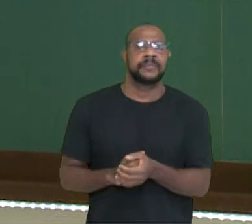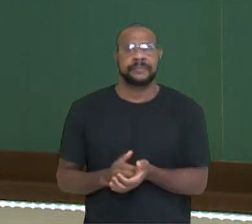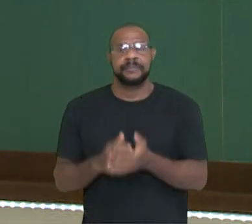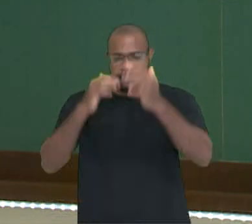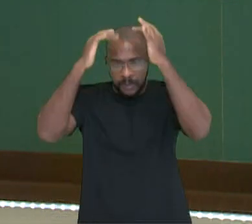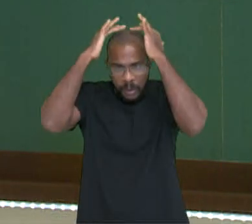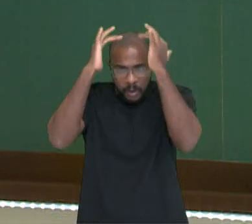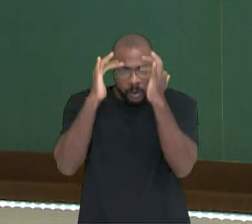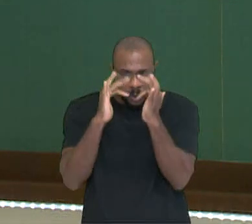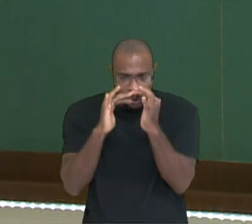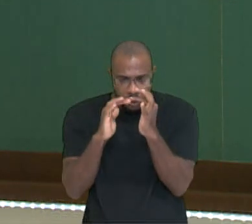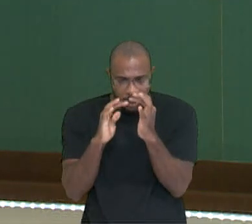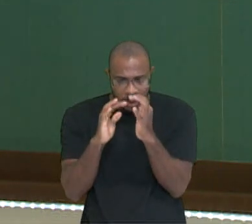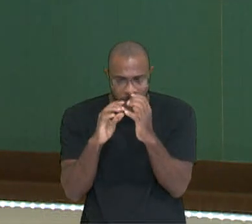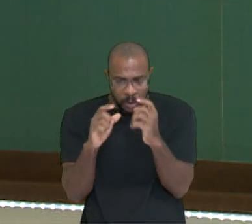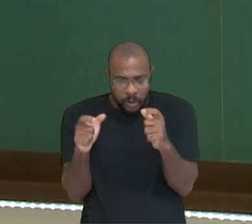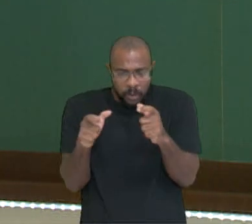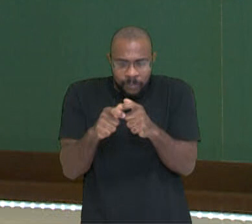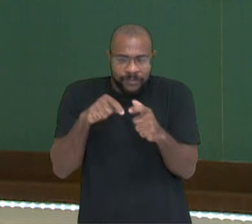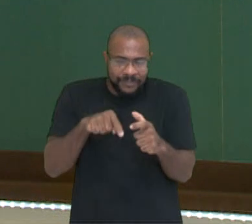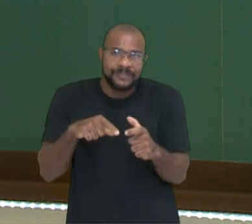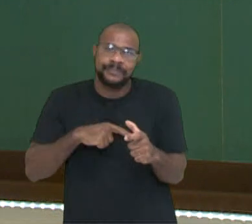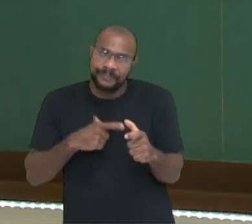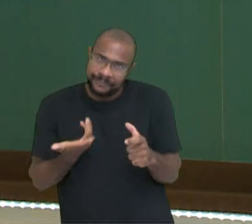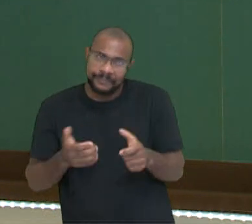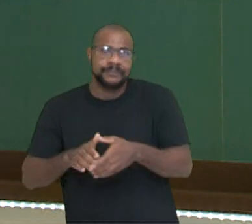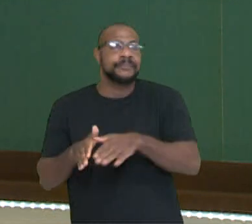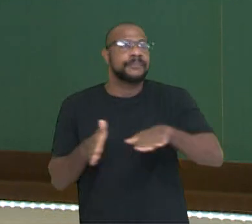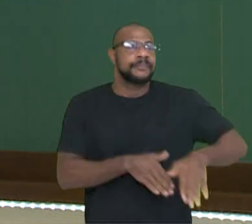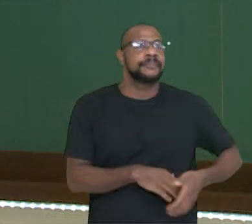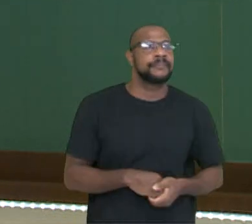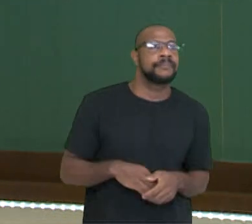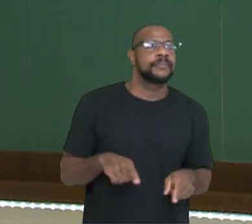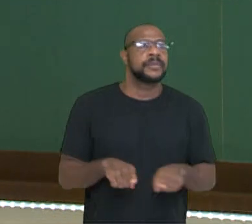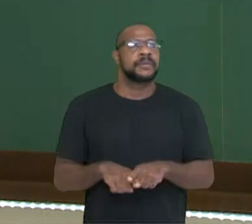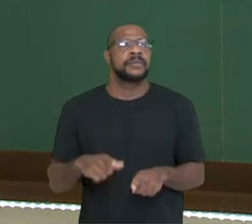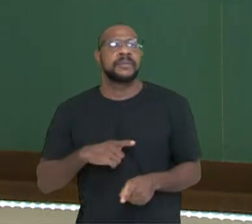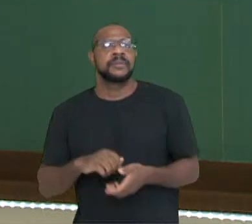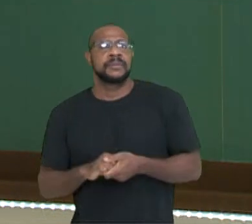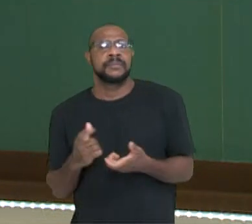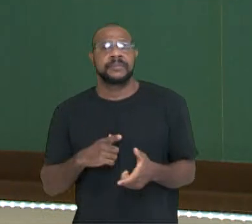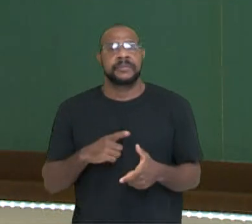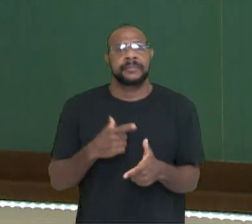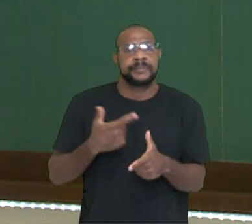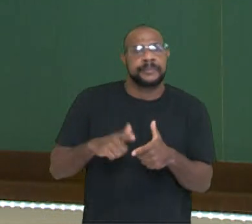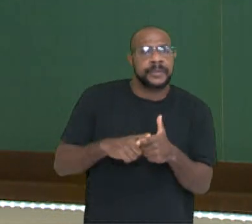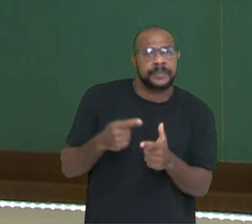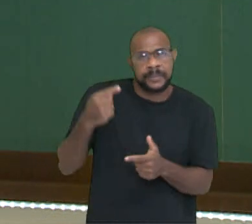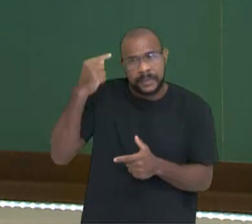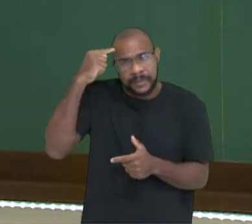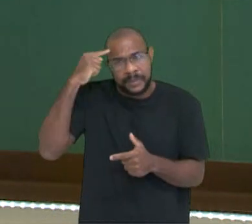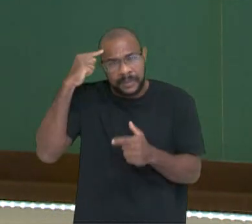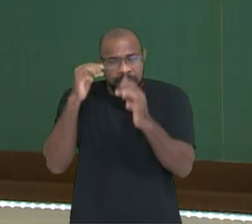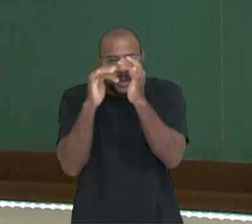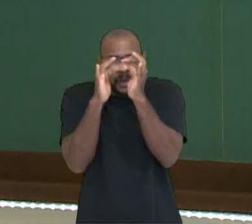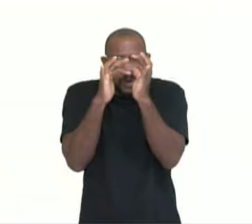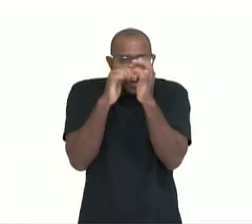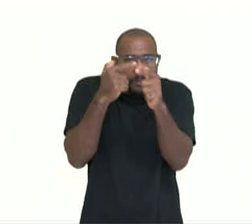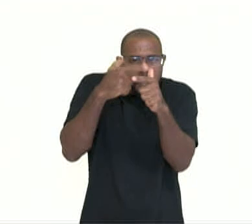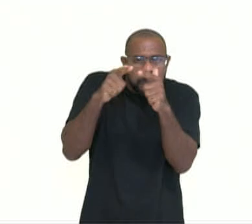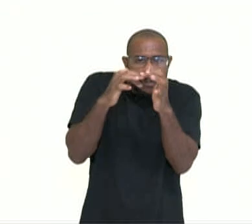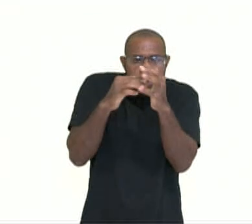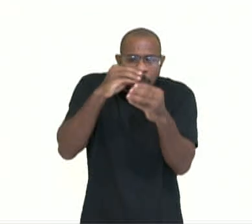Microcefalia. Pode ter também calcificações intracranianas, então pequenas calcificações no cérebro.